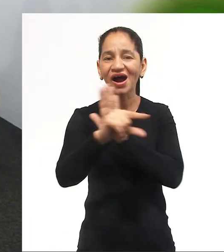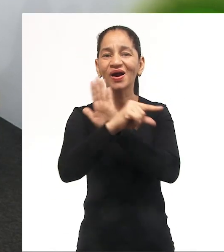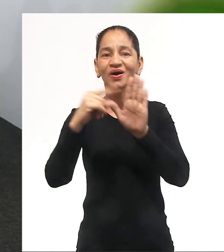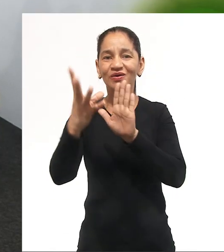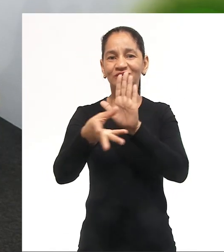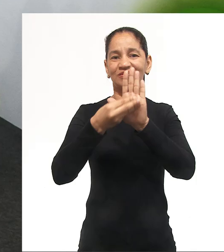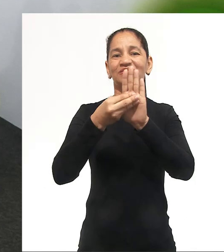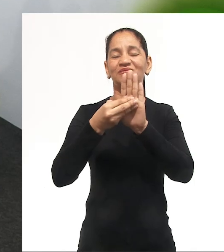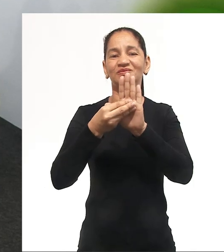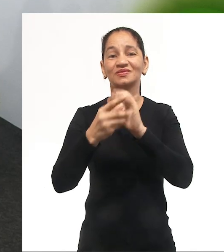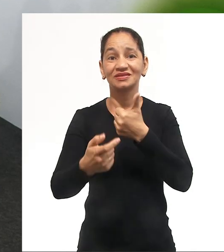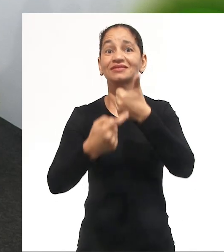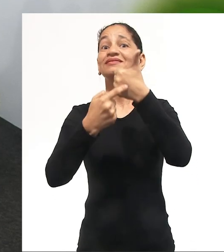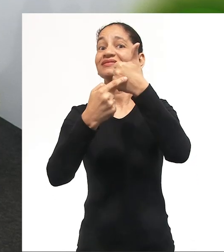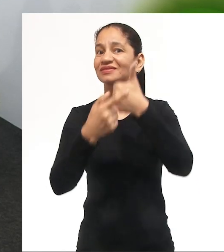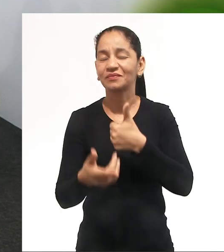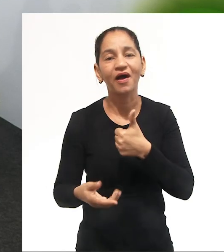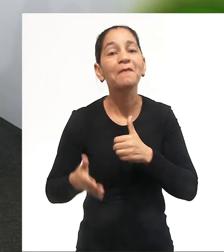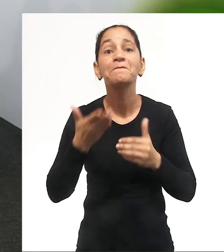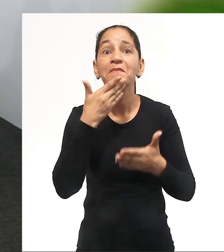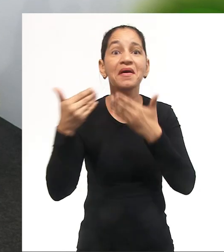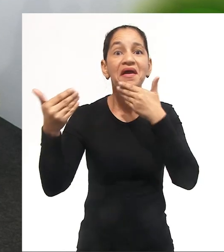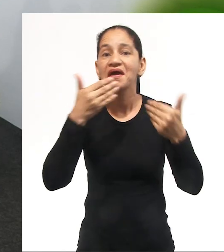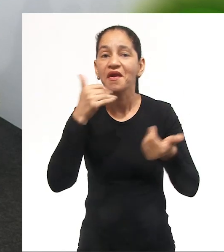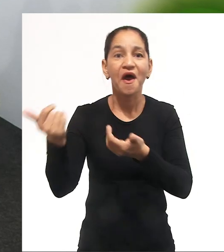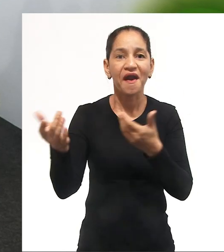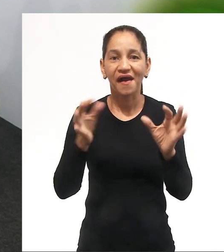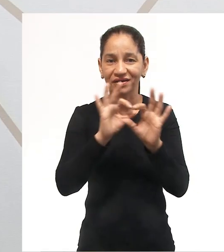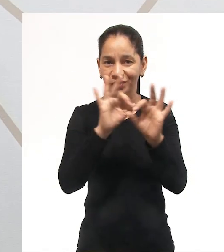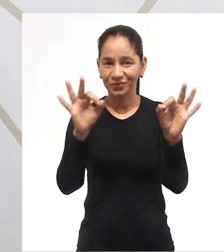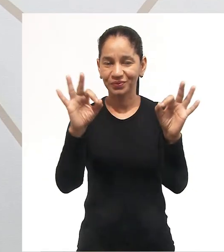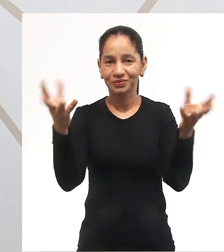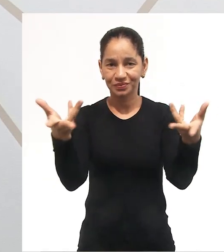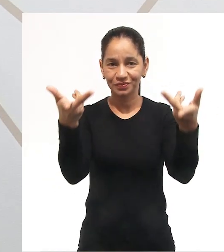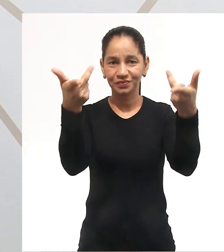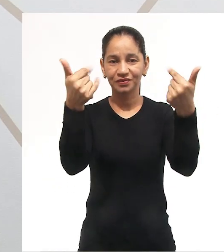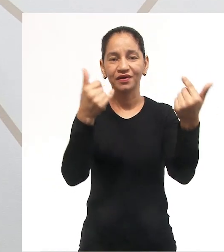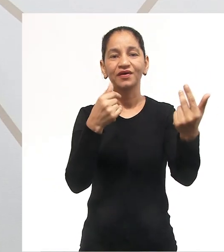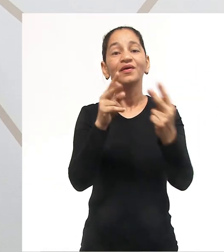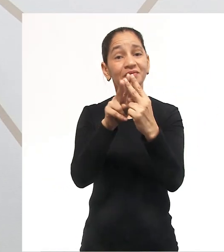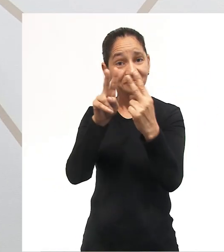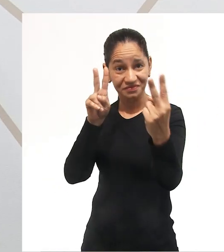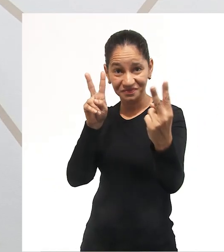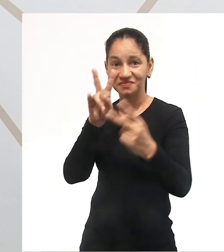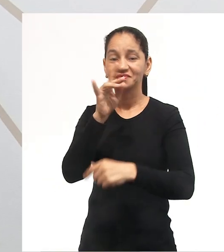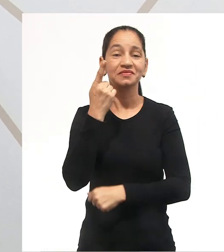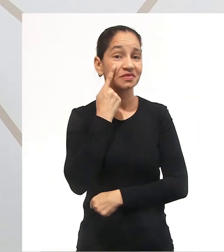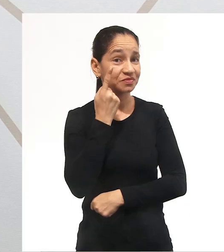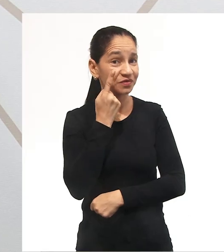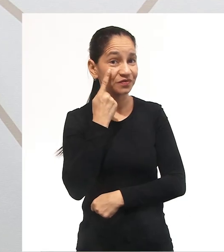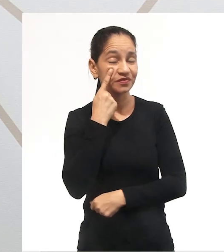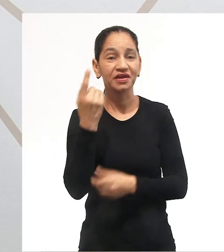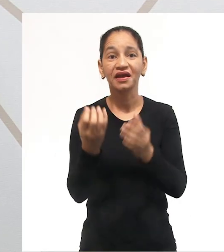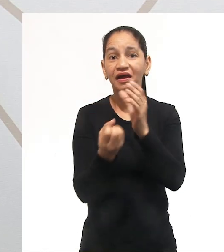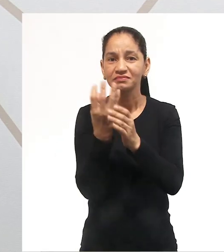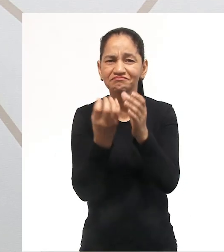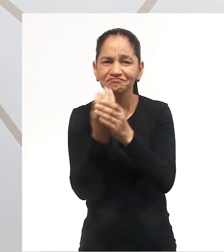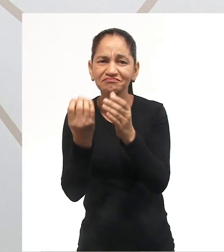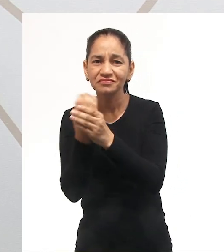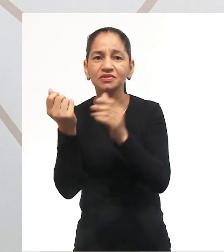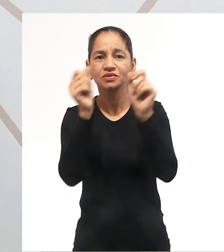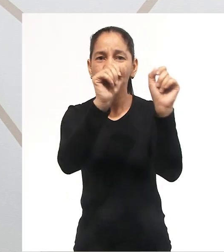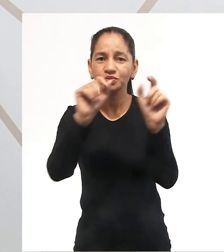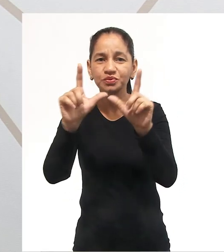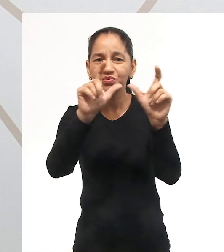eu vou colocar aqui. Nossa hashtag vai subir bastante. Bom, e a gente vai acompanhar aqui na nossa tela interativa essa criação